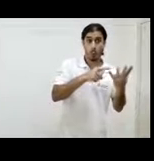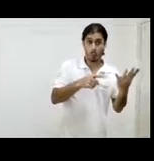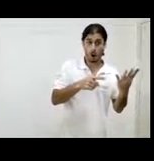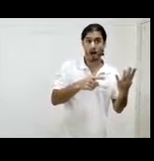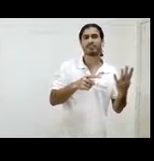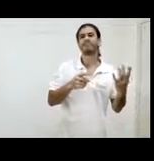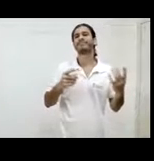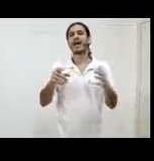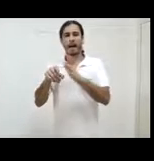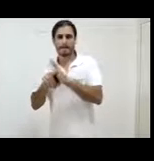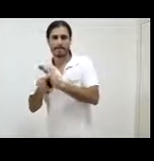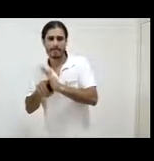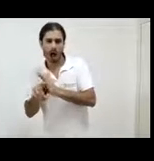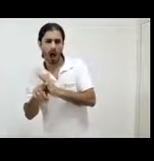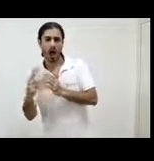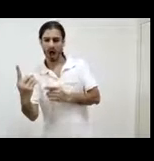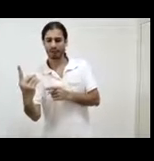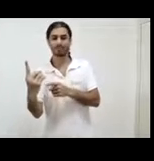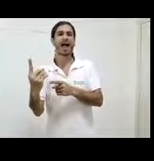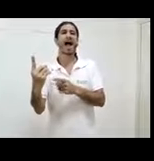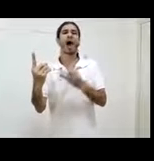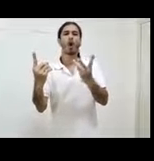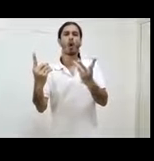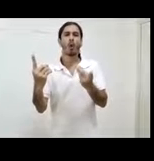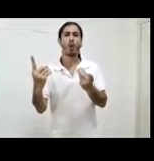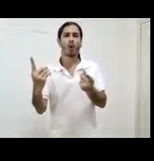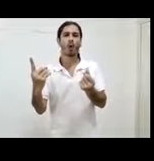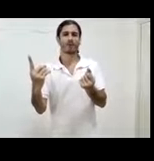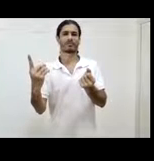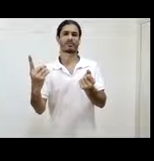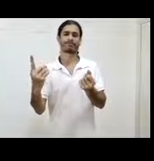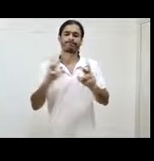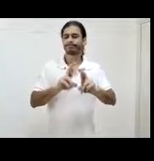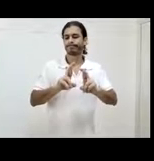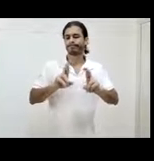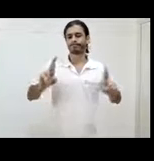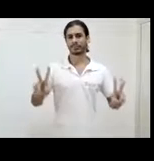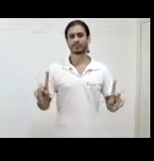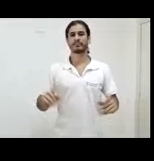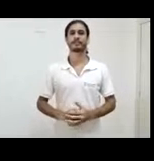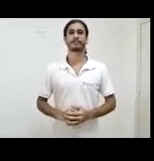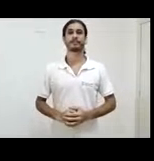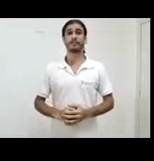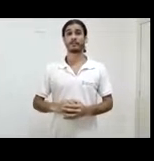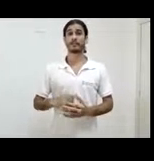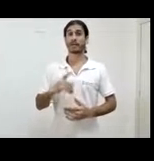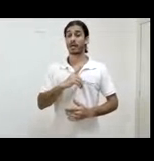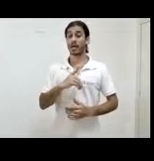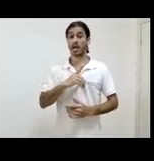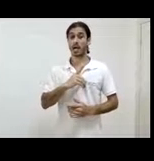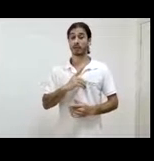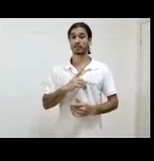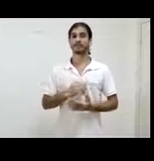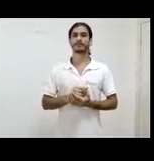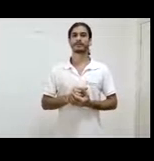de uma pesquisa recentemente, um estudo etnográfico que fiz num contexto, num bairro periférico de Vitória,